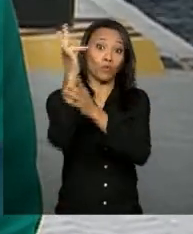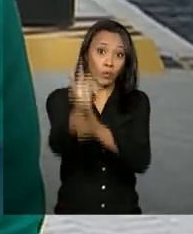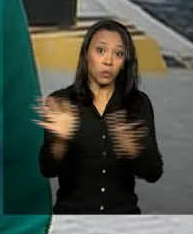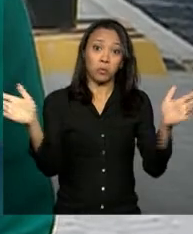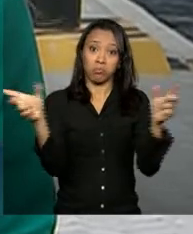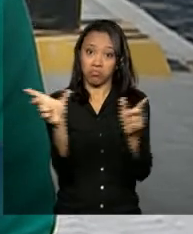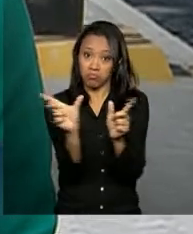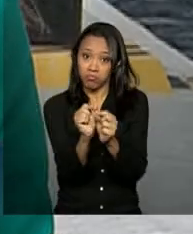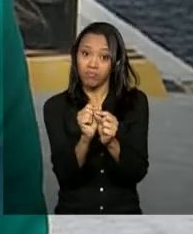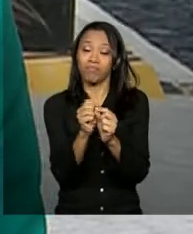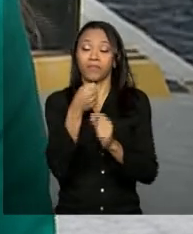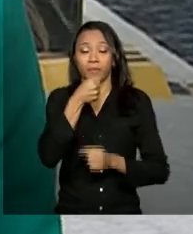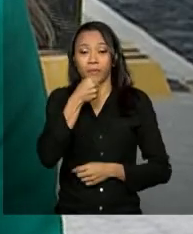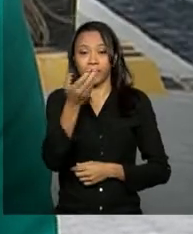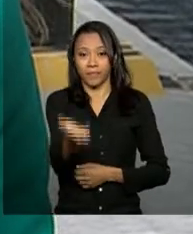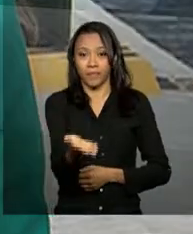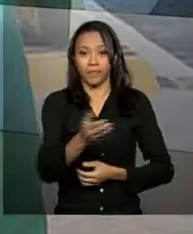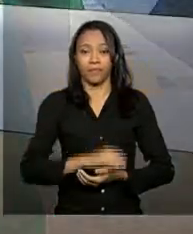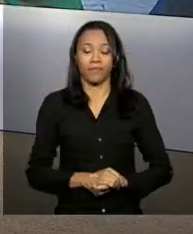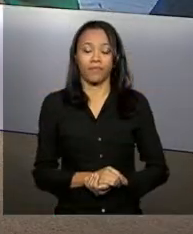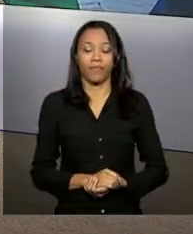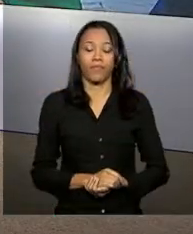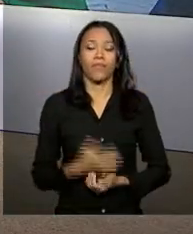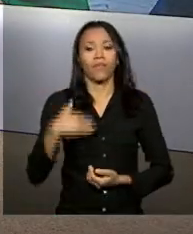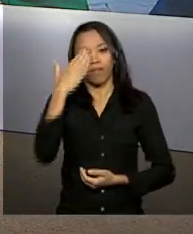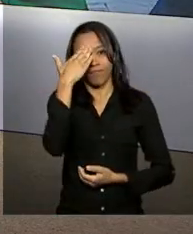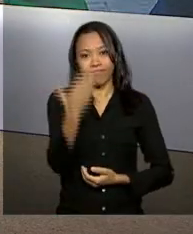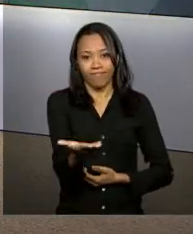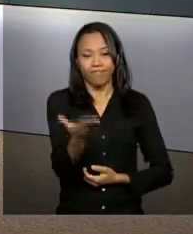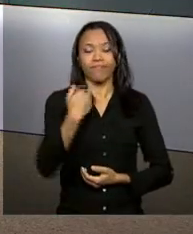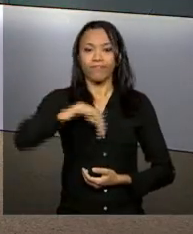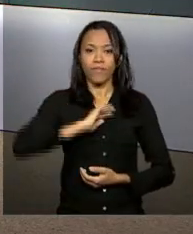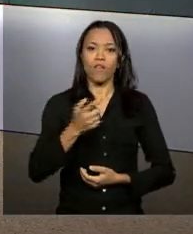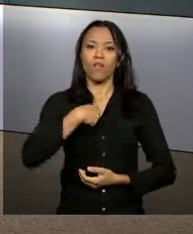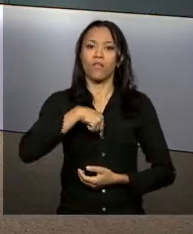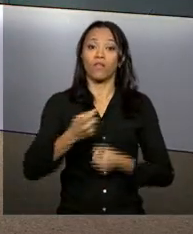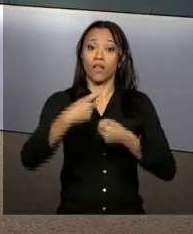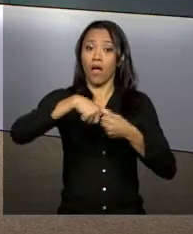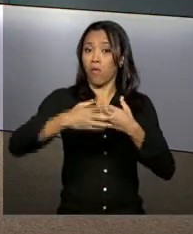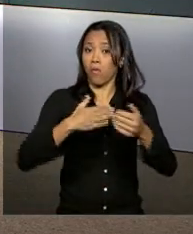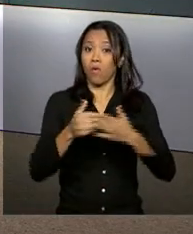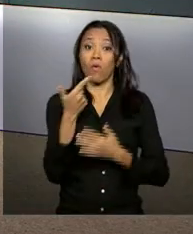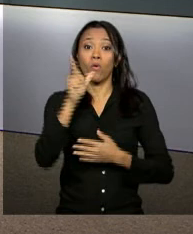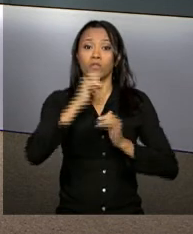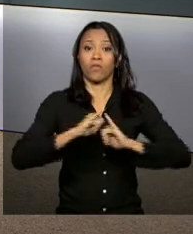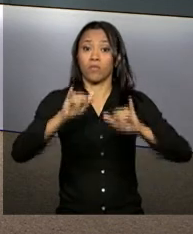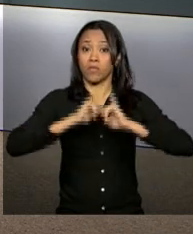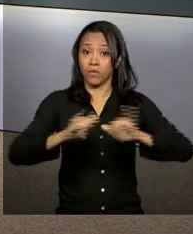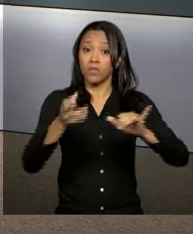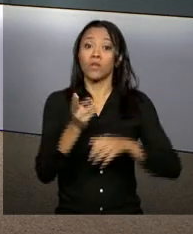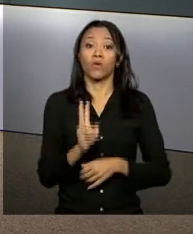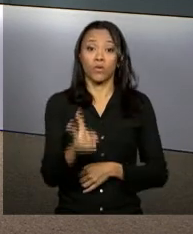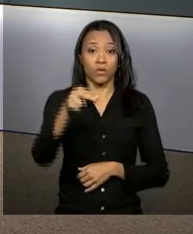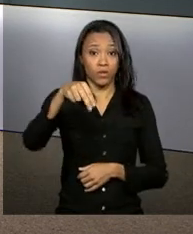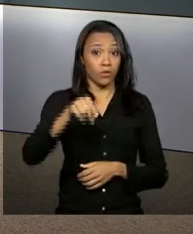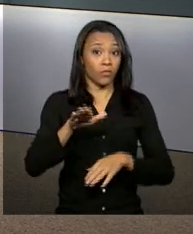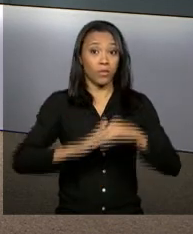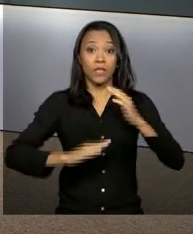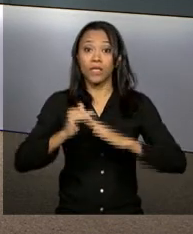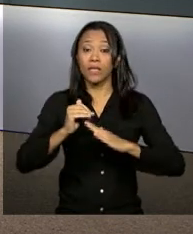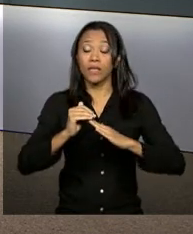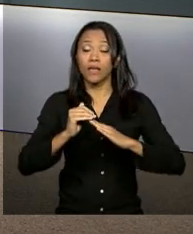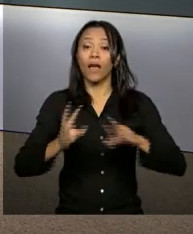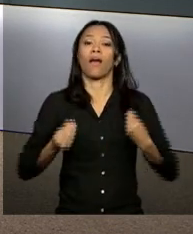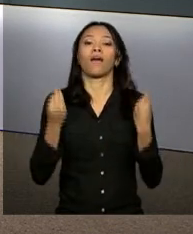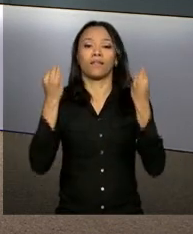63%. Daniele Obrigada Carolina e nós podemos voltar a qualquer momento com outras informações sobre a